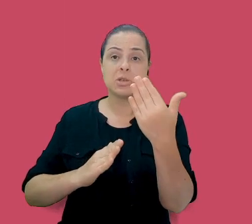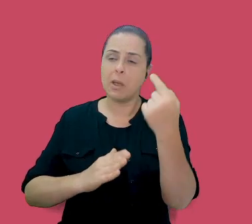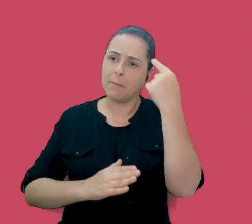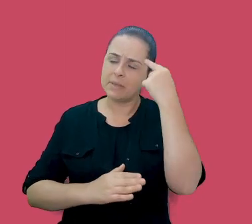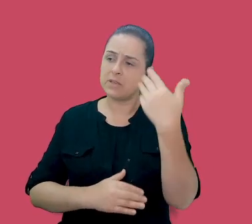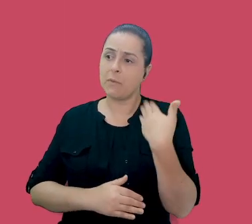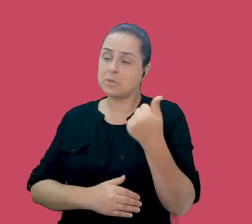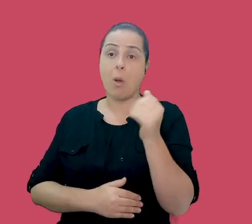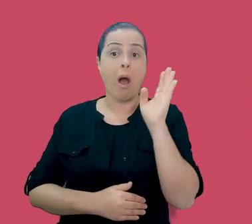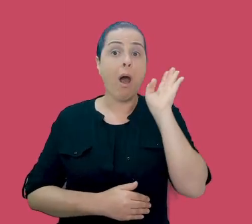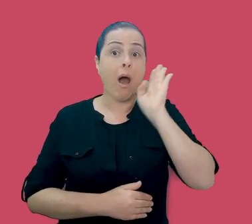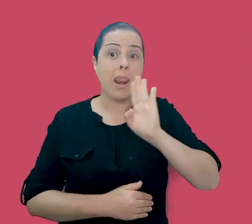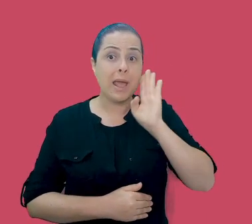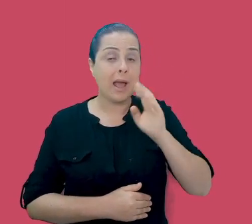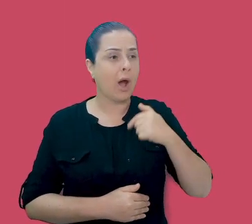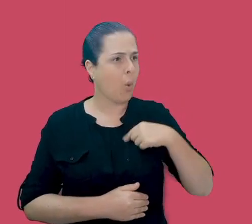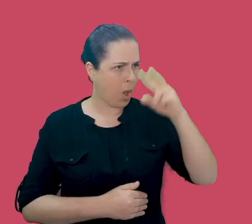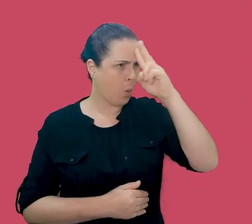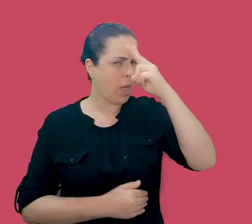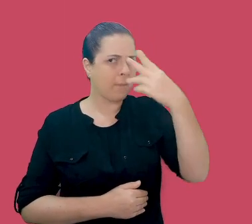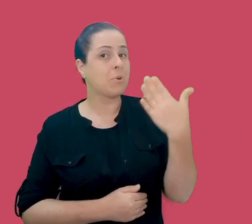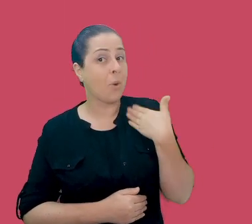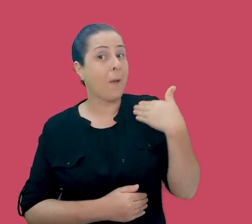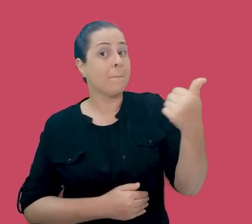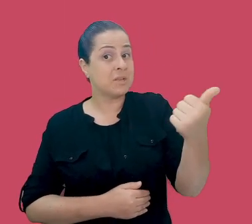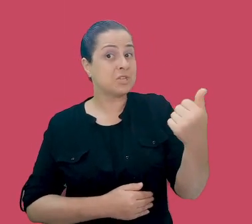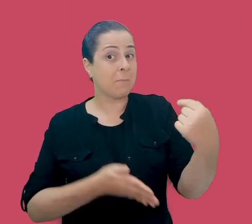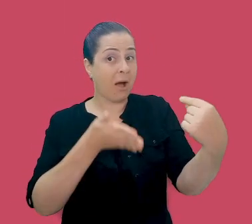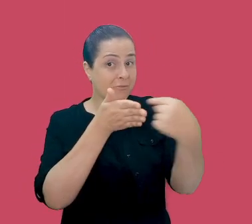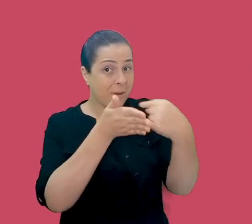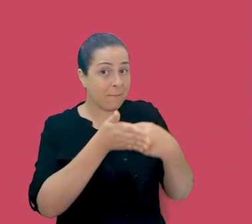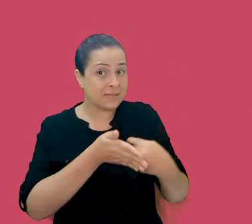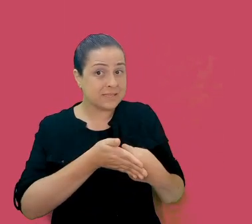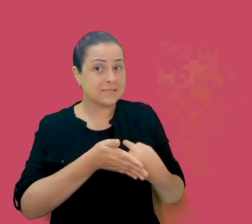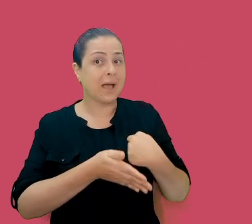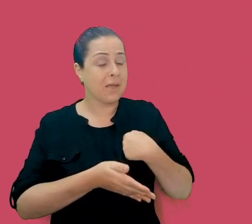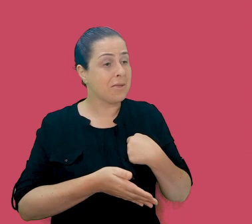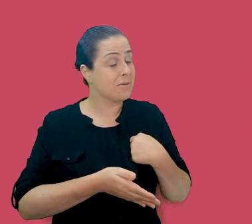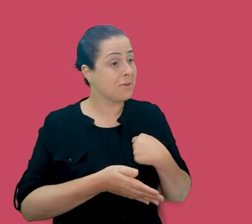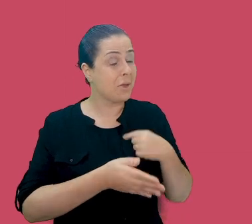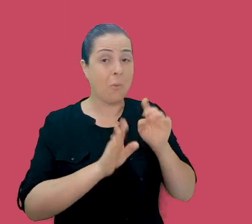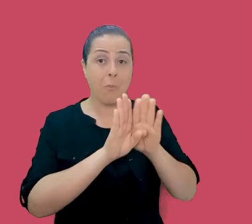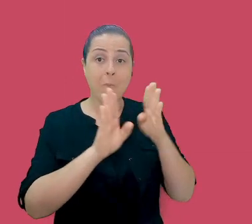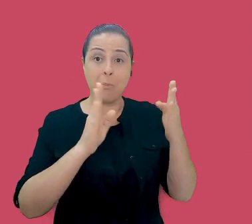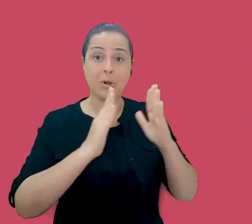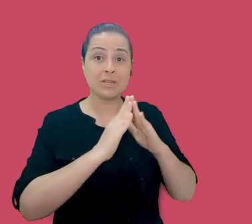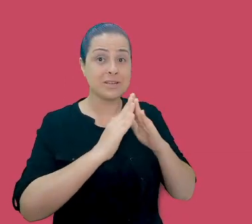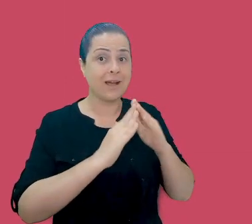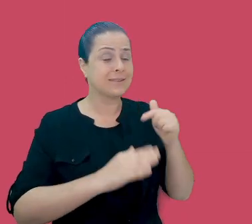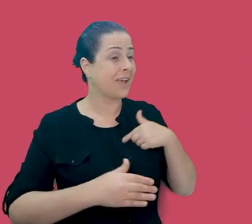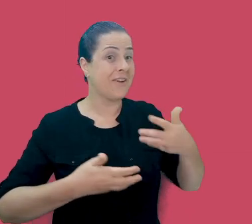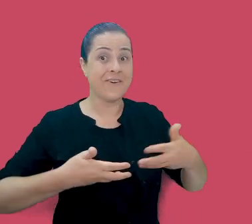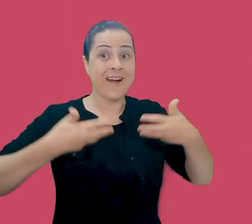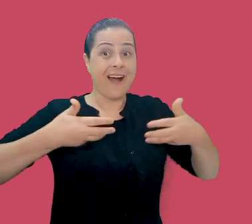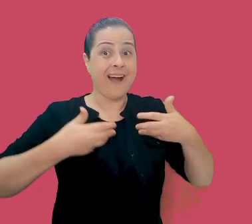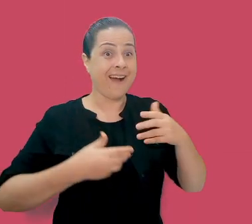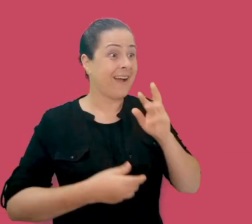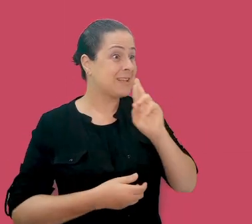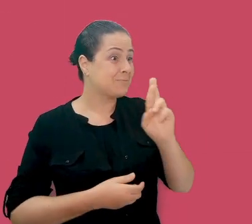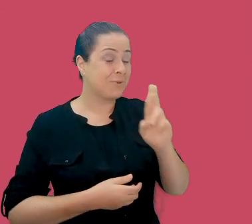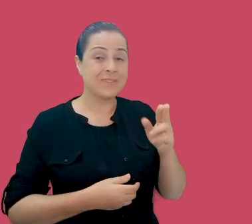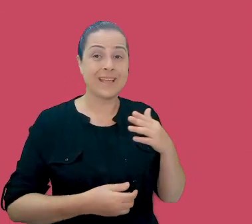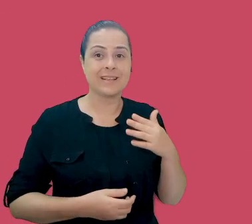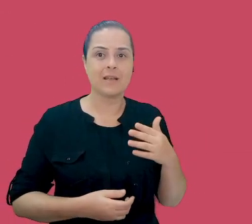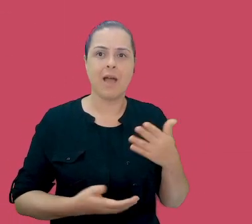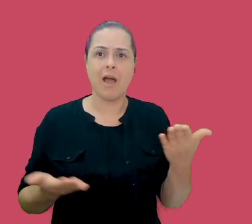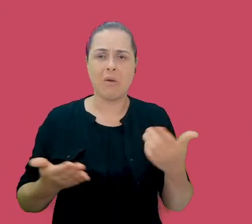até que é legal, né? Eu lembro da sensação, eu achava legal quando tinha alguém na pesquisa no portão de casa, eu ia lá empolgado a responder. Hoje não, ele vai